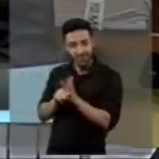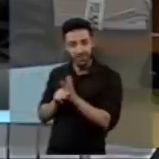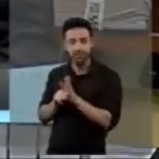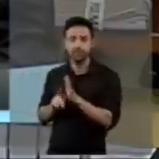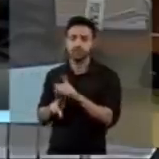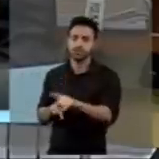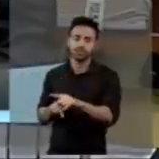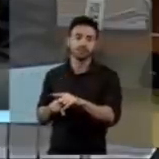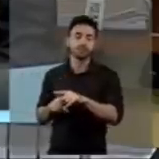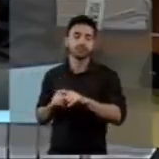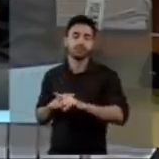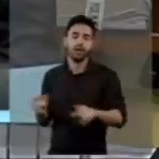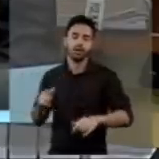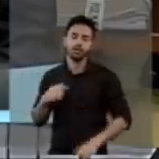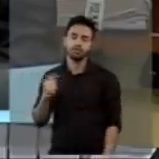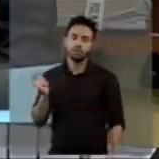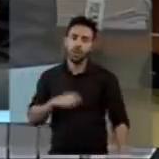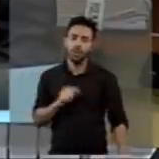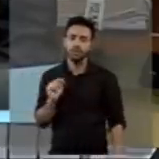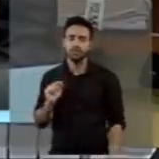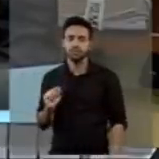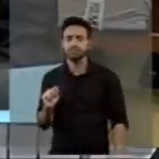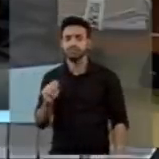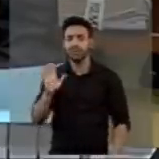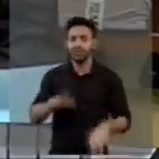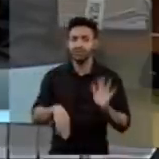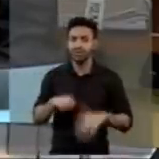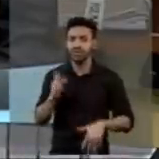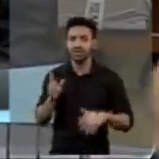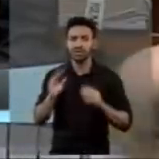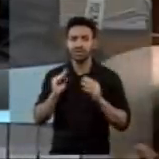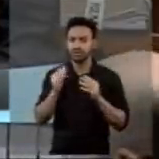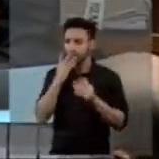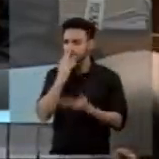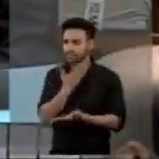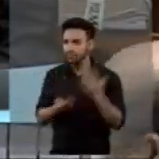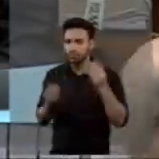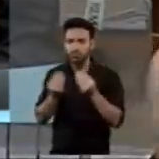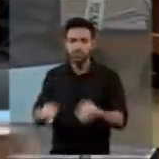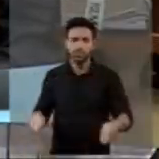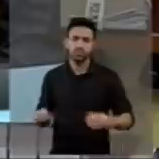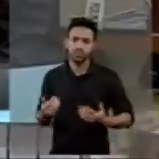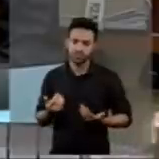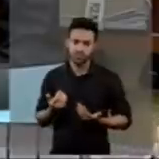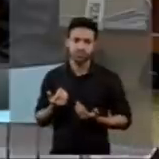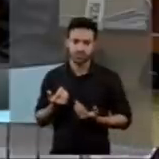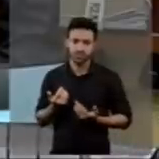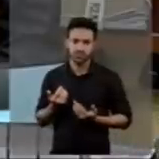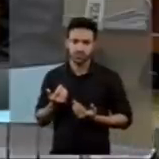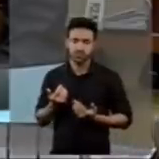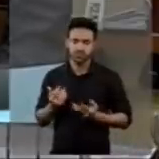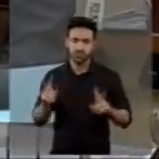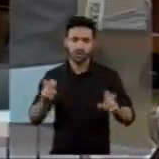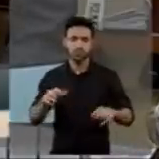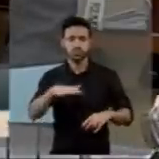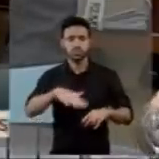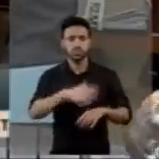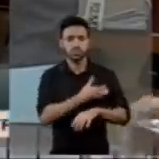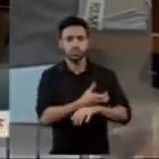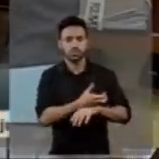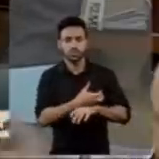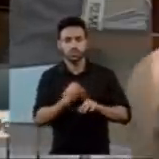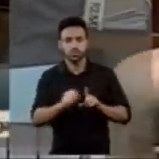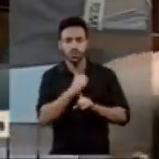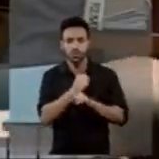pode até mesmo importar em retrocesso, não é, inaceitável em matéria socioambiental. Não é, eu